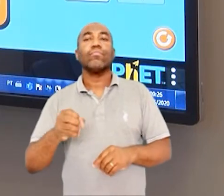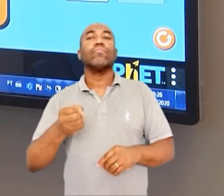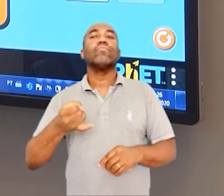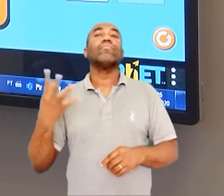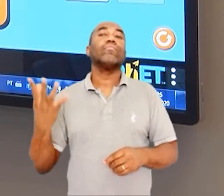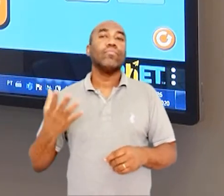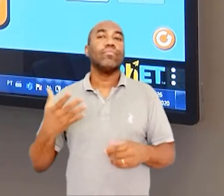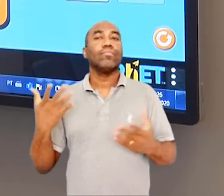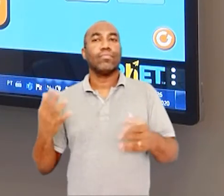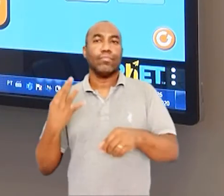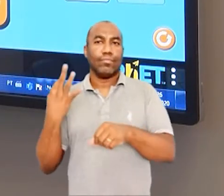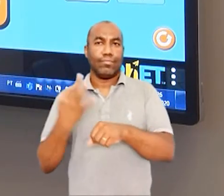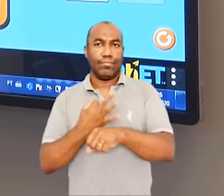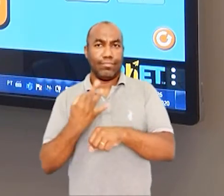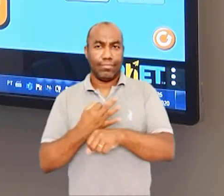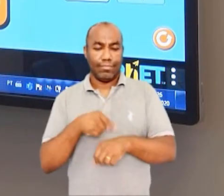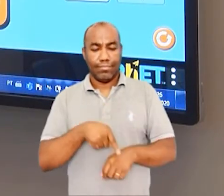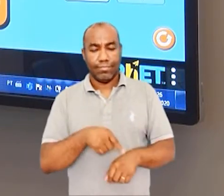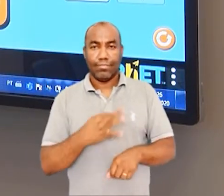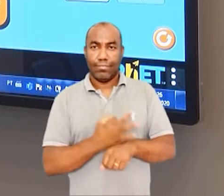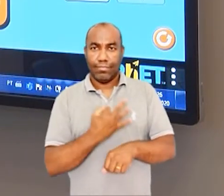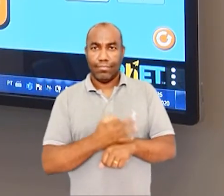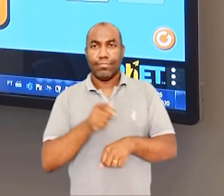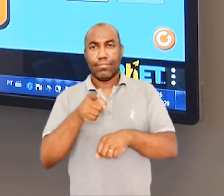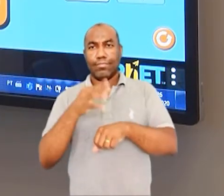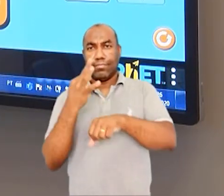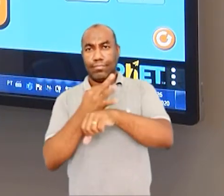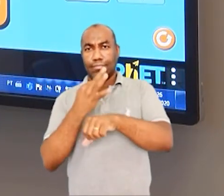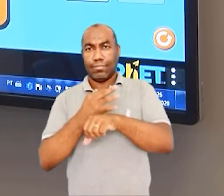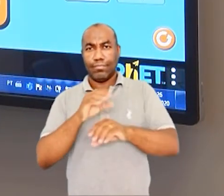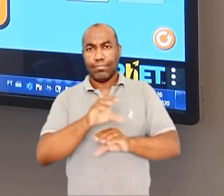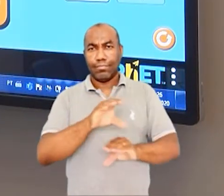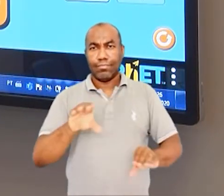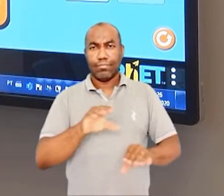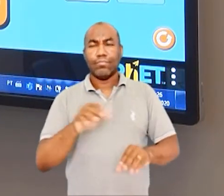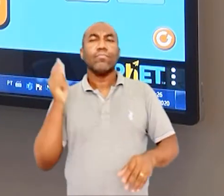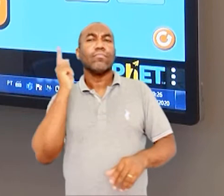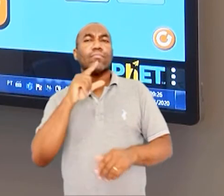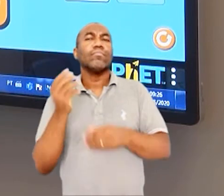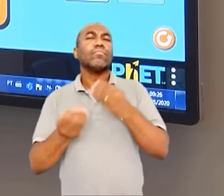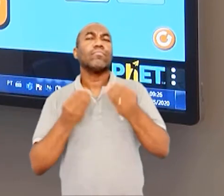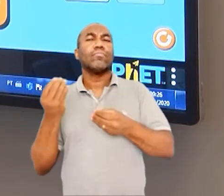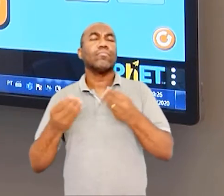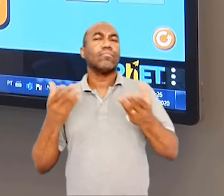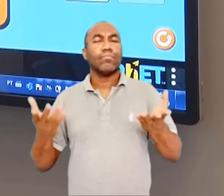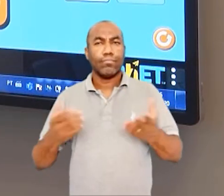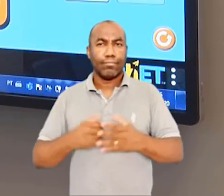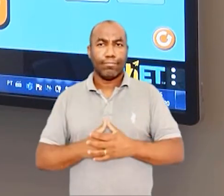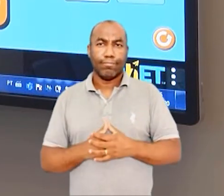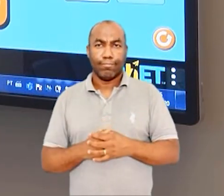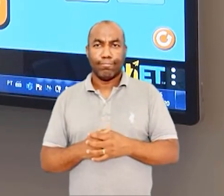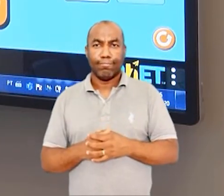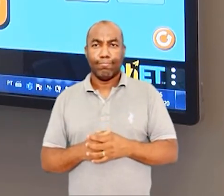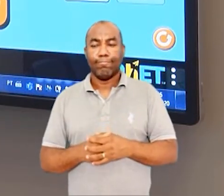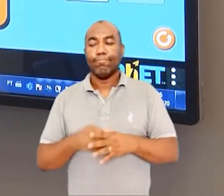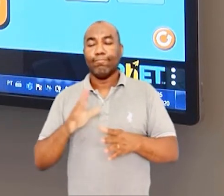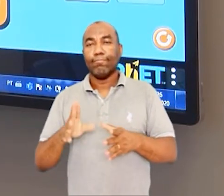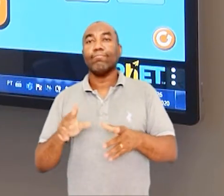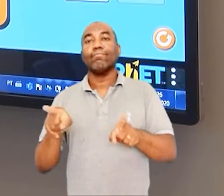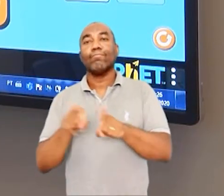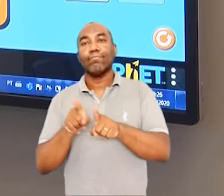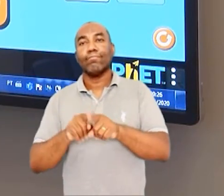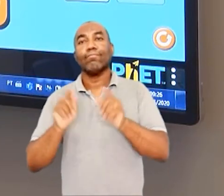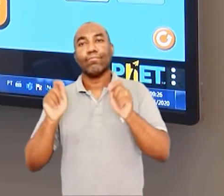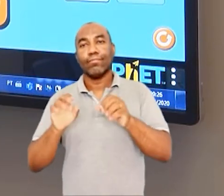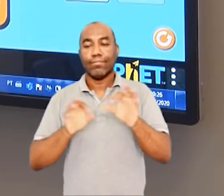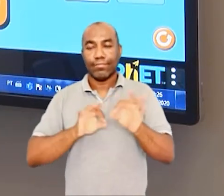série. Como você faz para entender o total da resistência desse circuito? Chamada de